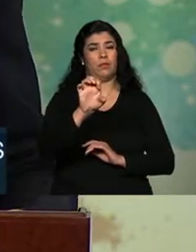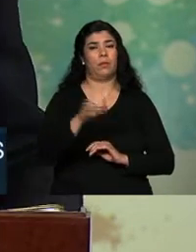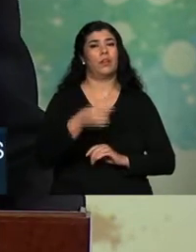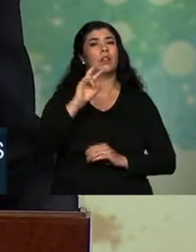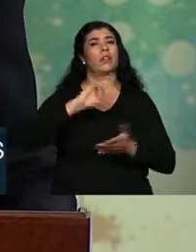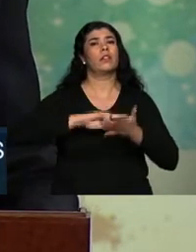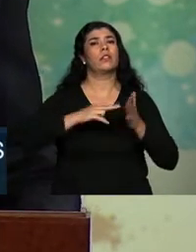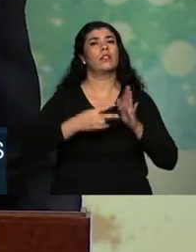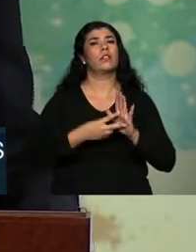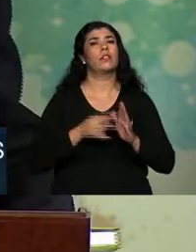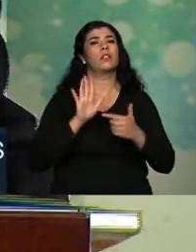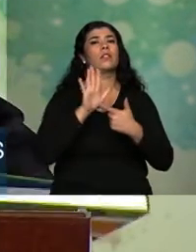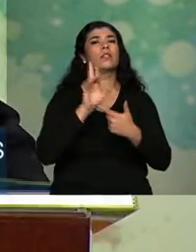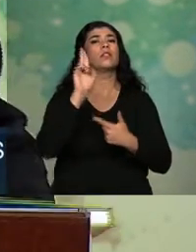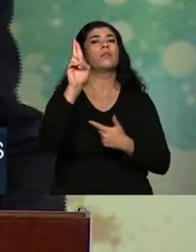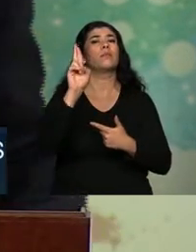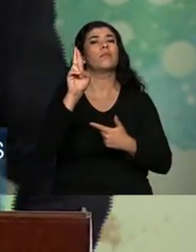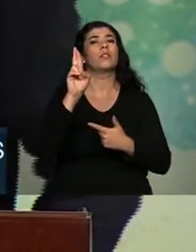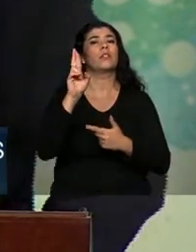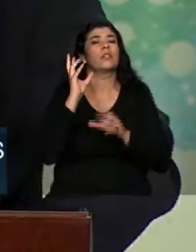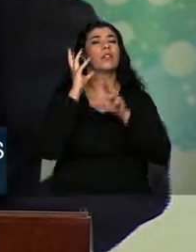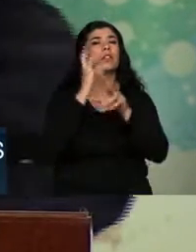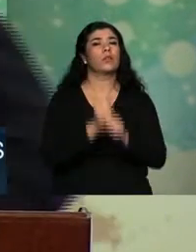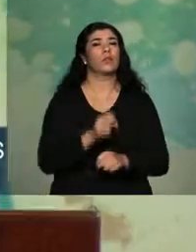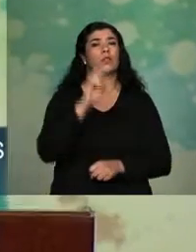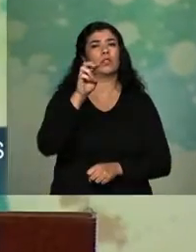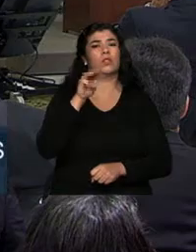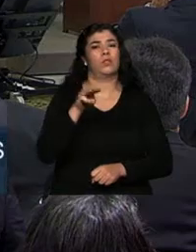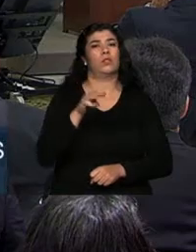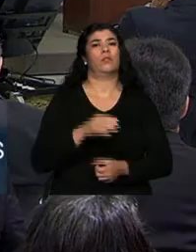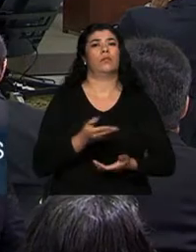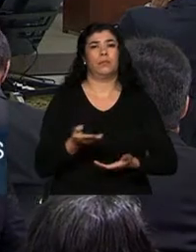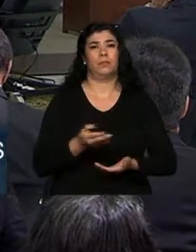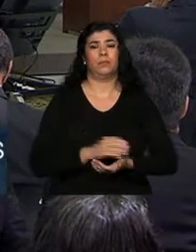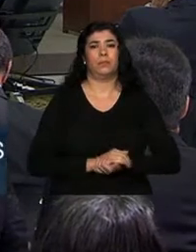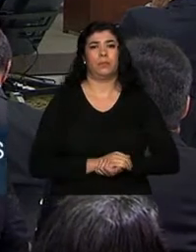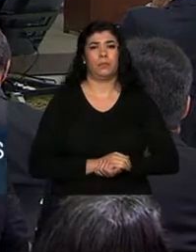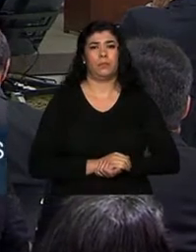história desses 5 milhões de MEIs.